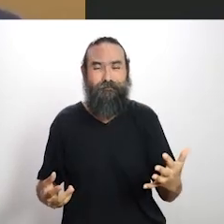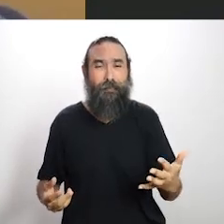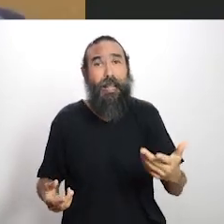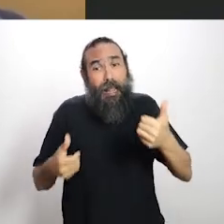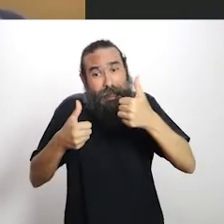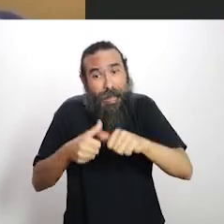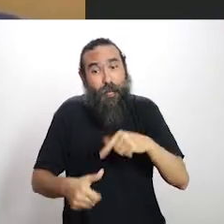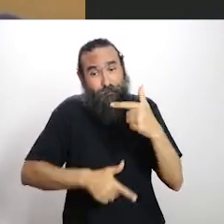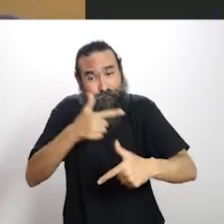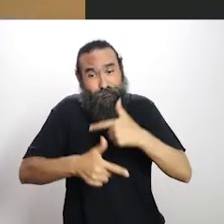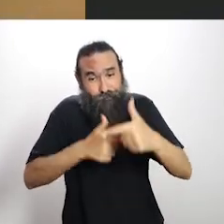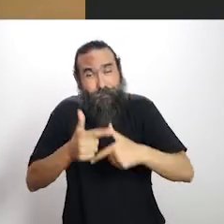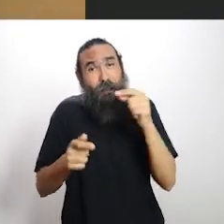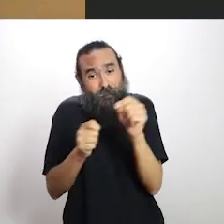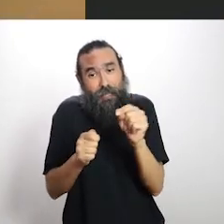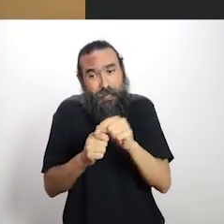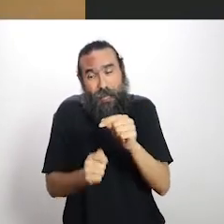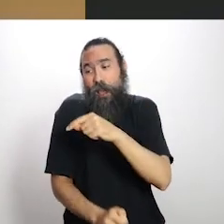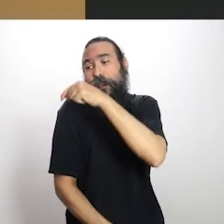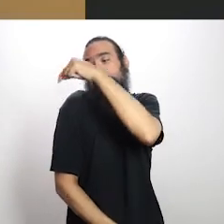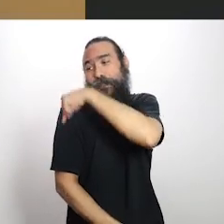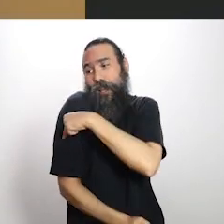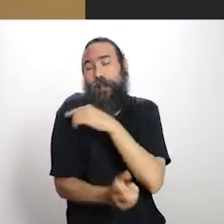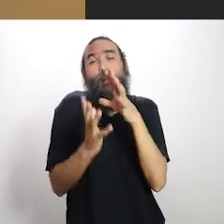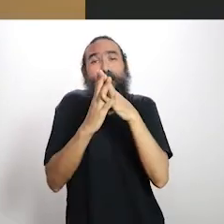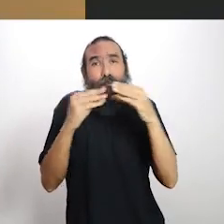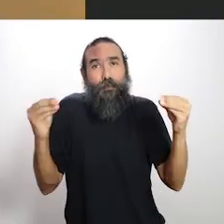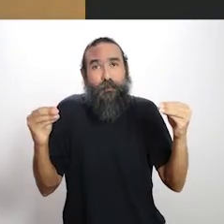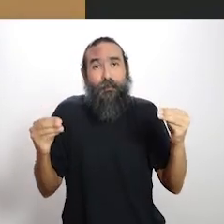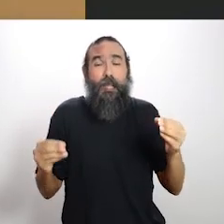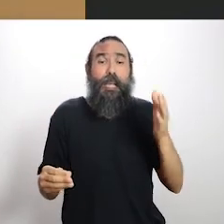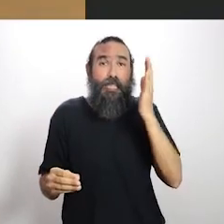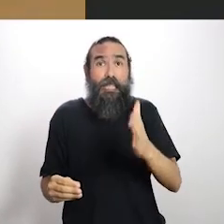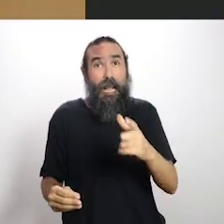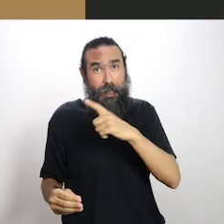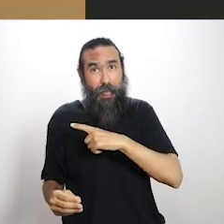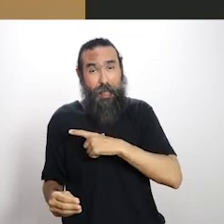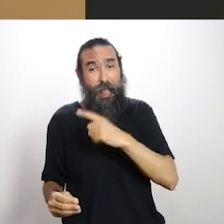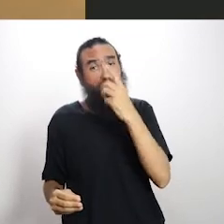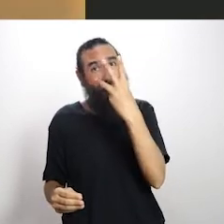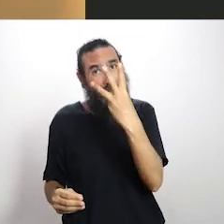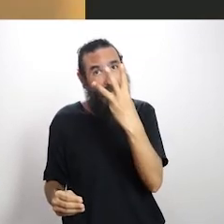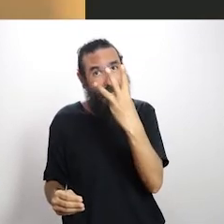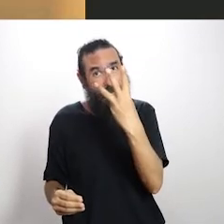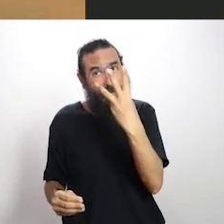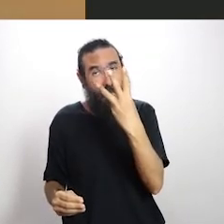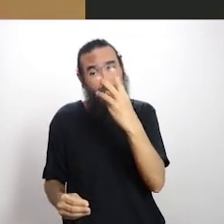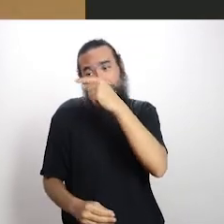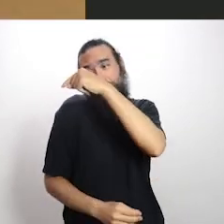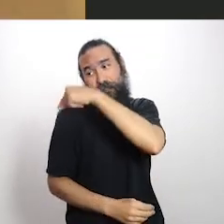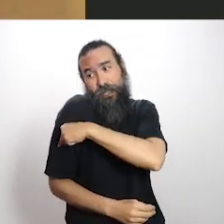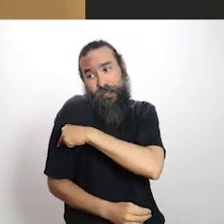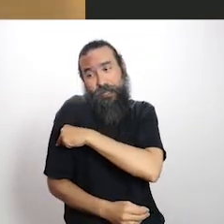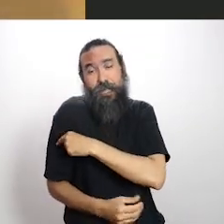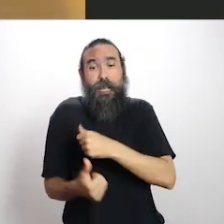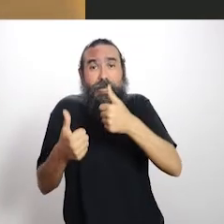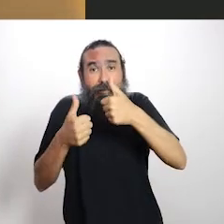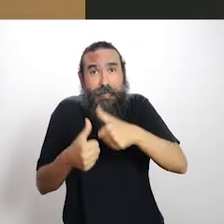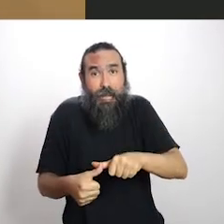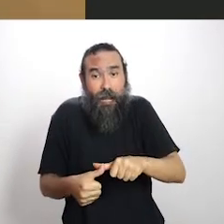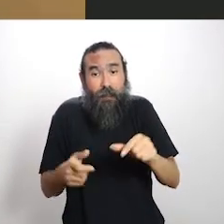e serem aplicadas depois vem o processo de compra depois vem o processo de aplicação